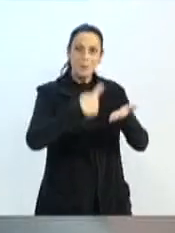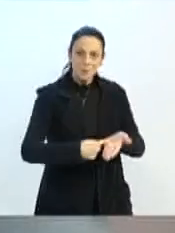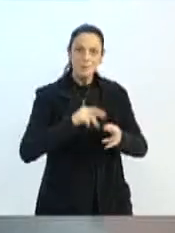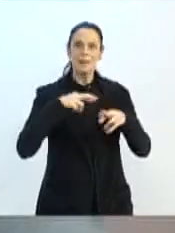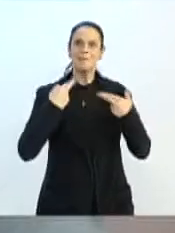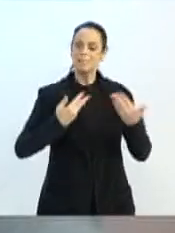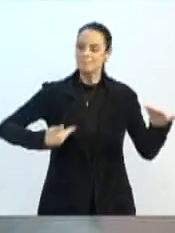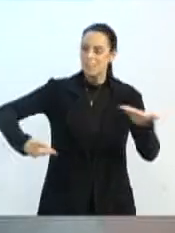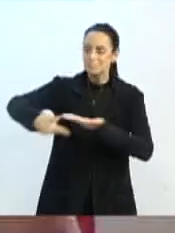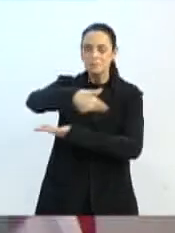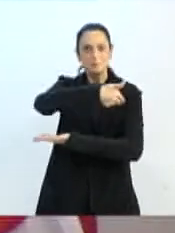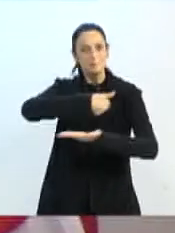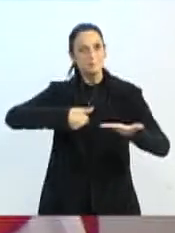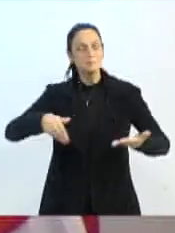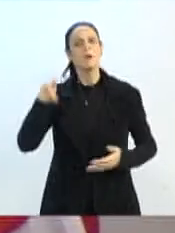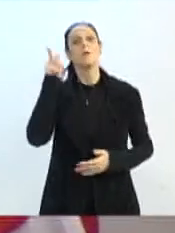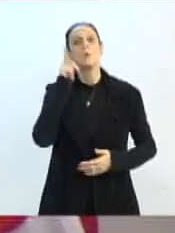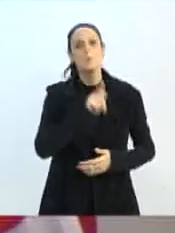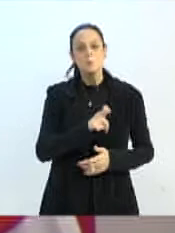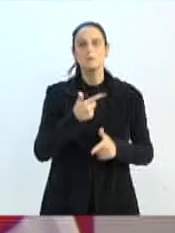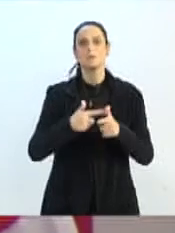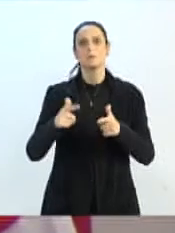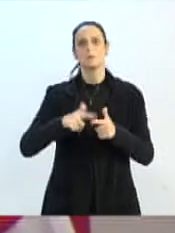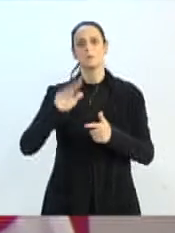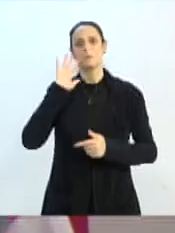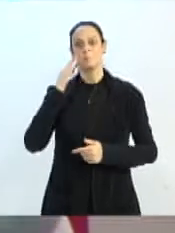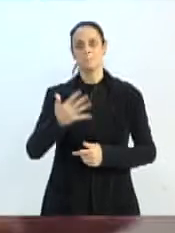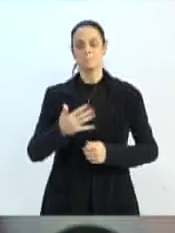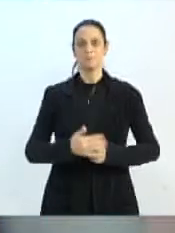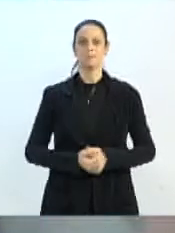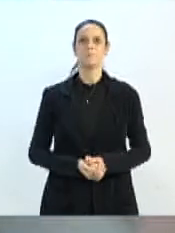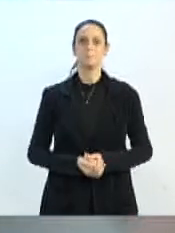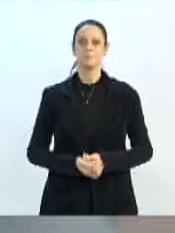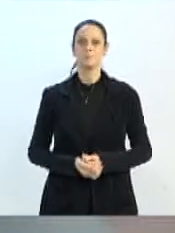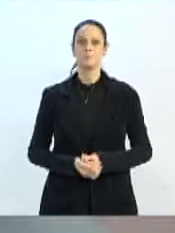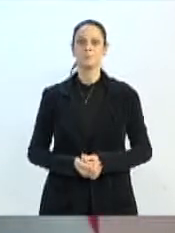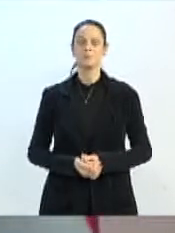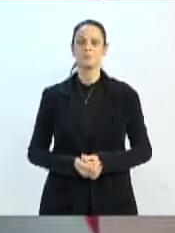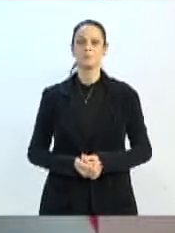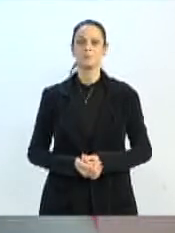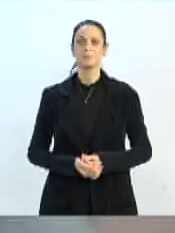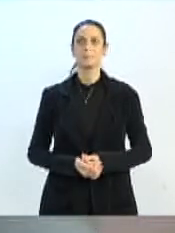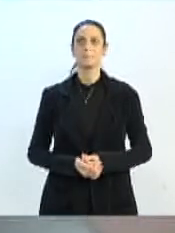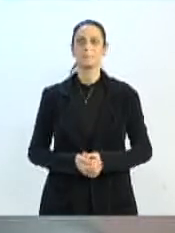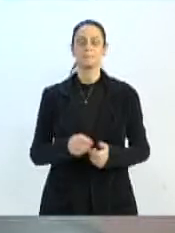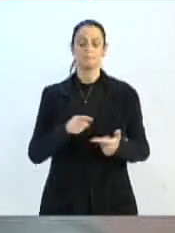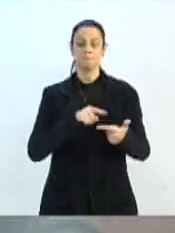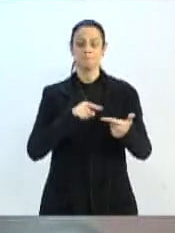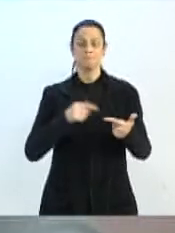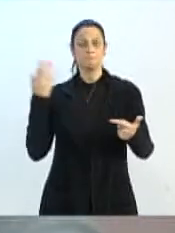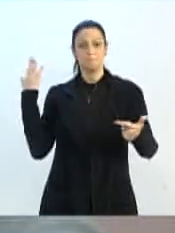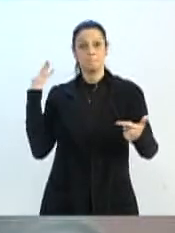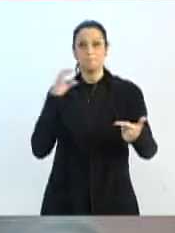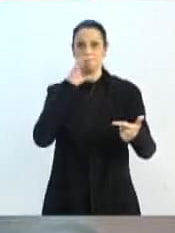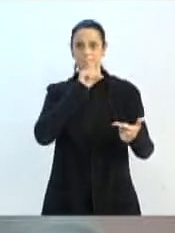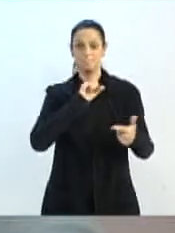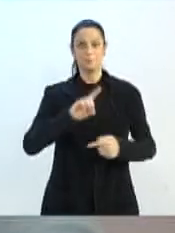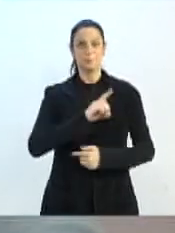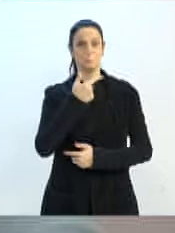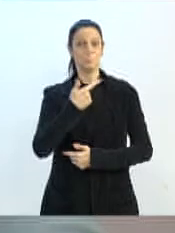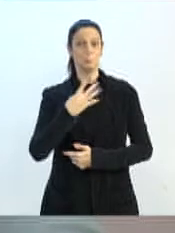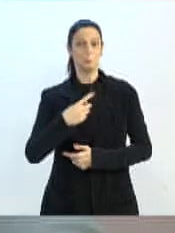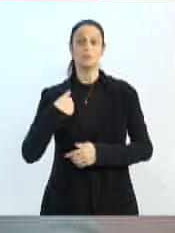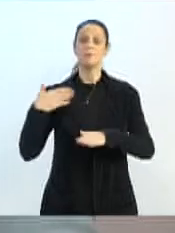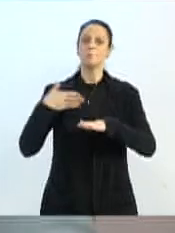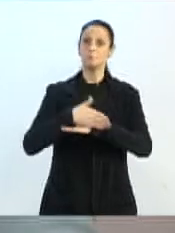para facilitar esses processos. Também gostaria de destacar que, neste sábado, dia 24, eu participei